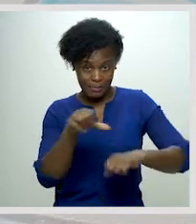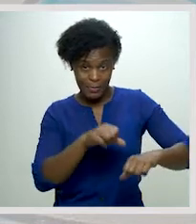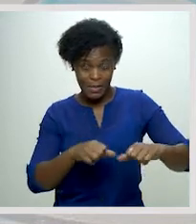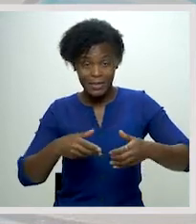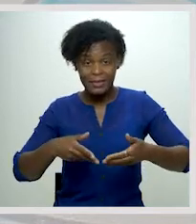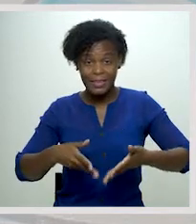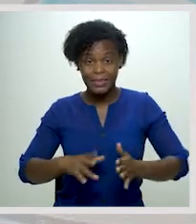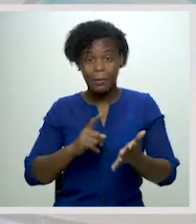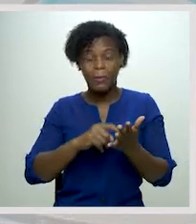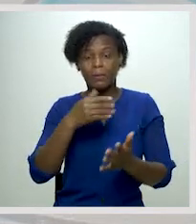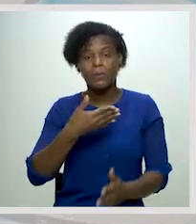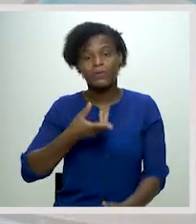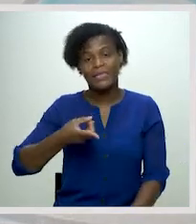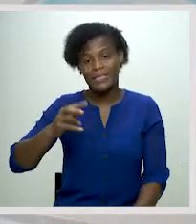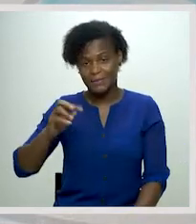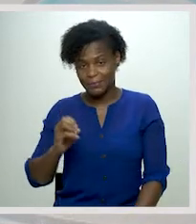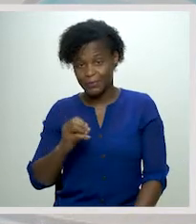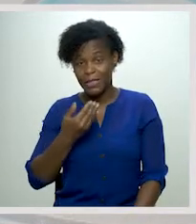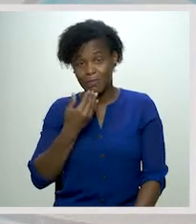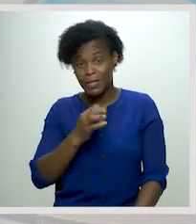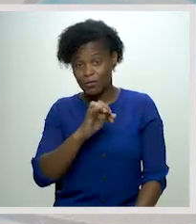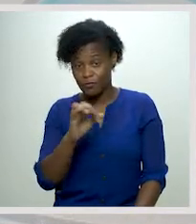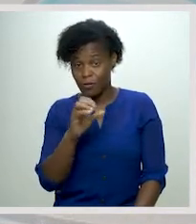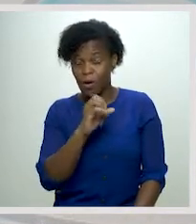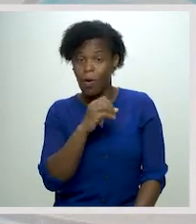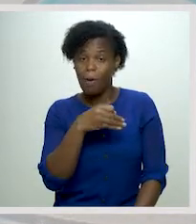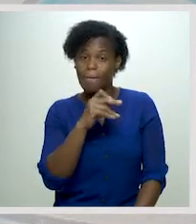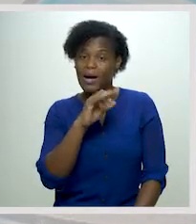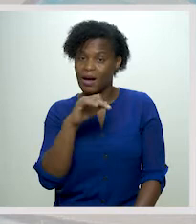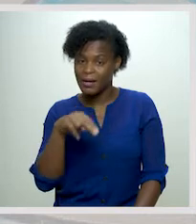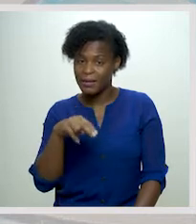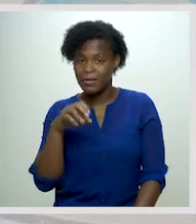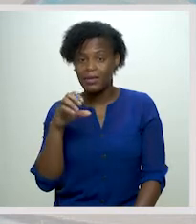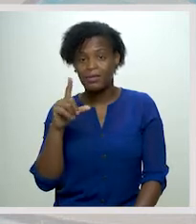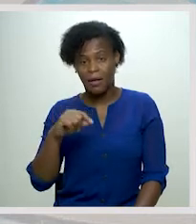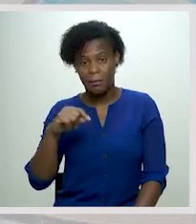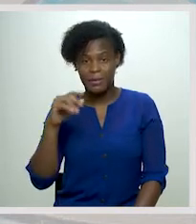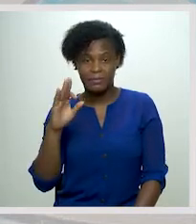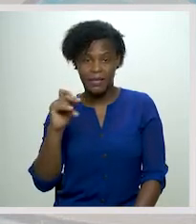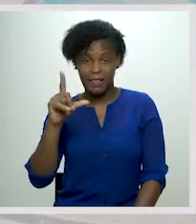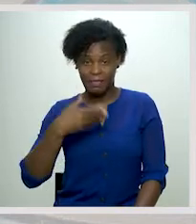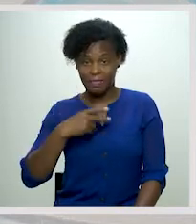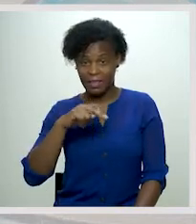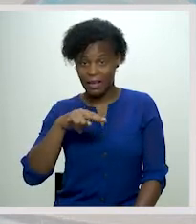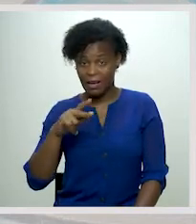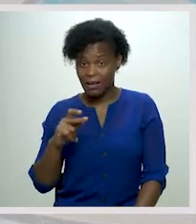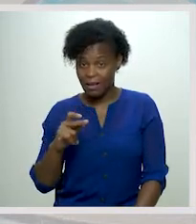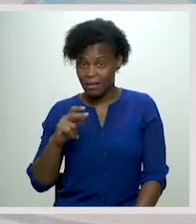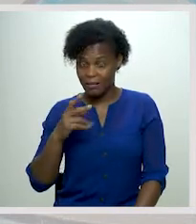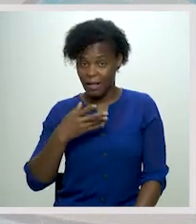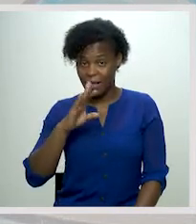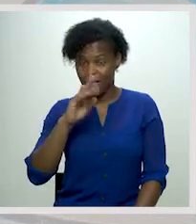Todos nós sabemos, a experiência de Oparin e Aldan despertou a curiosidade, porque existem